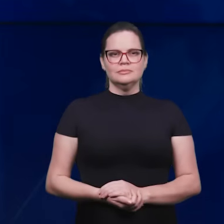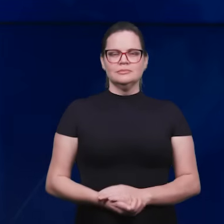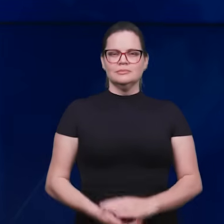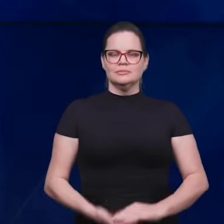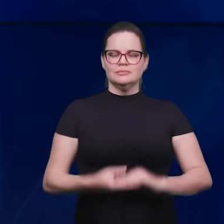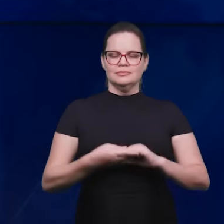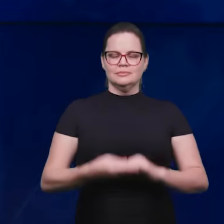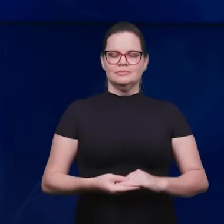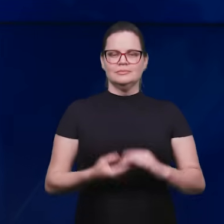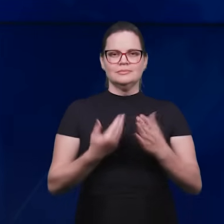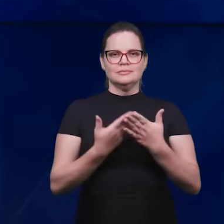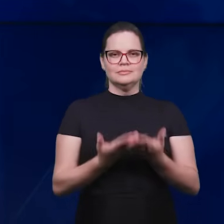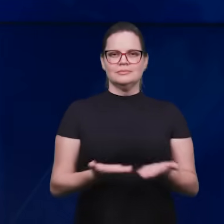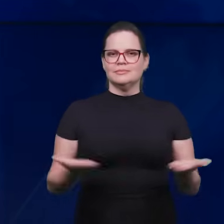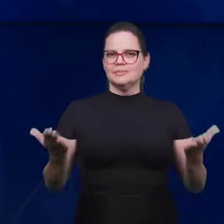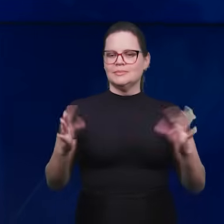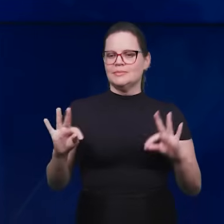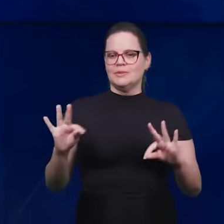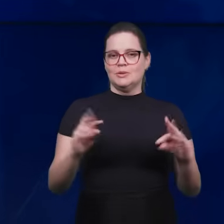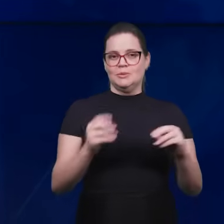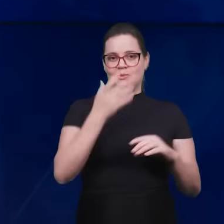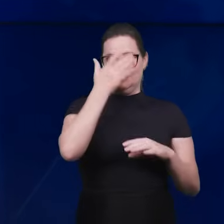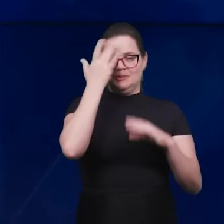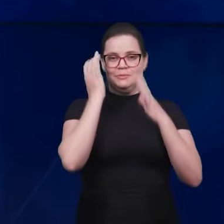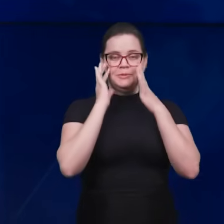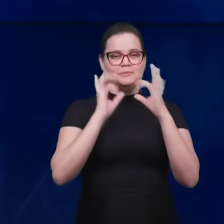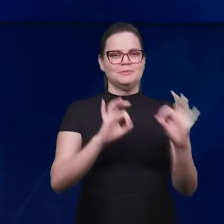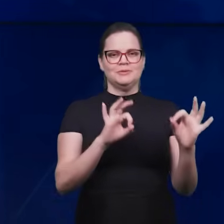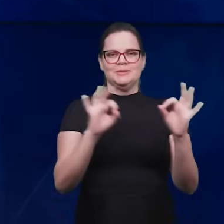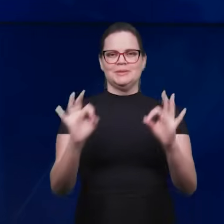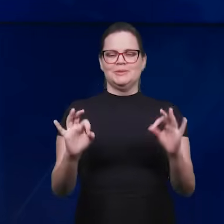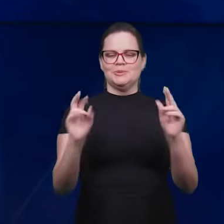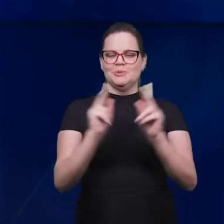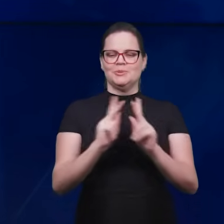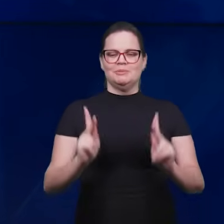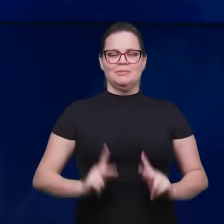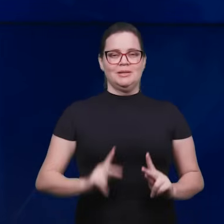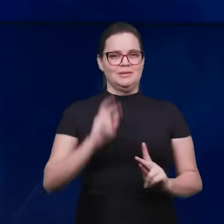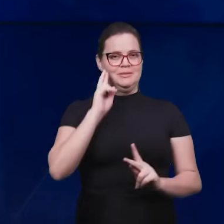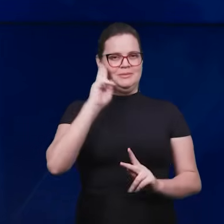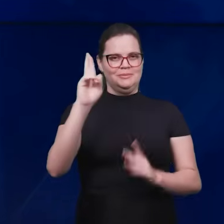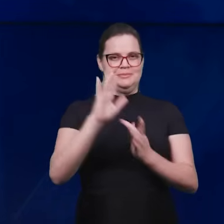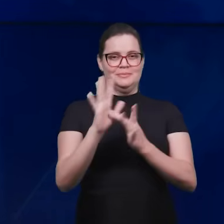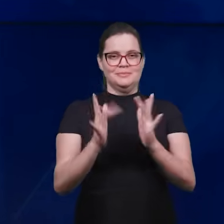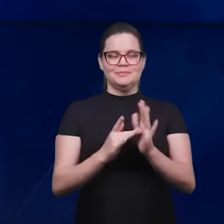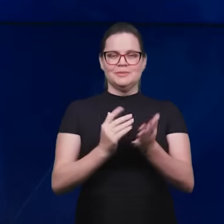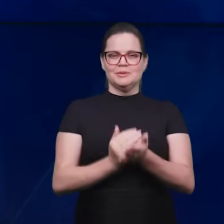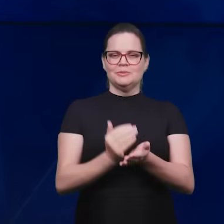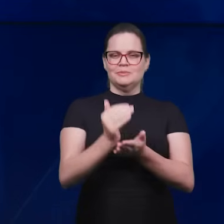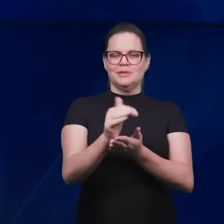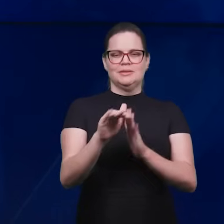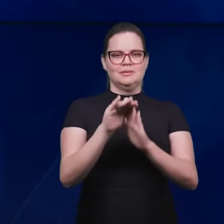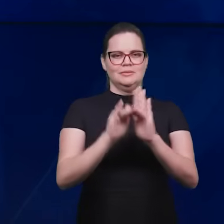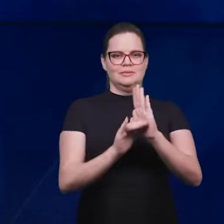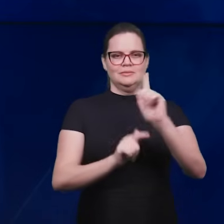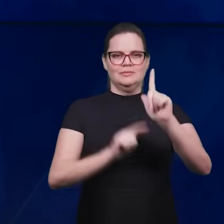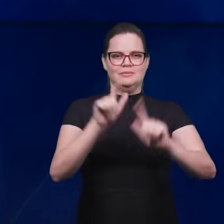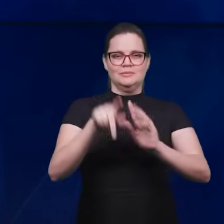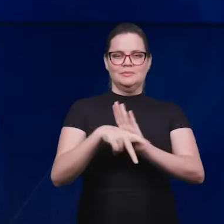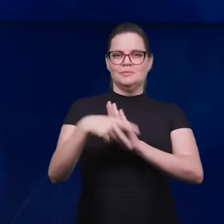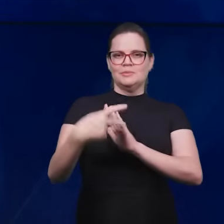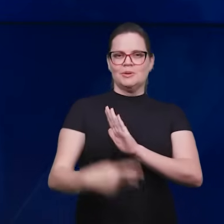Nós saudamos a todos que estão conosco com a paz do Senhor. Esse é um programa da Igreja